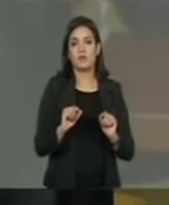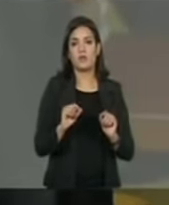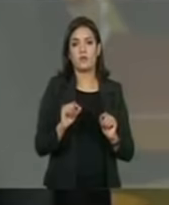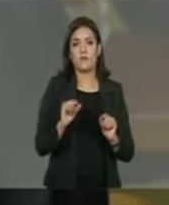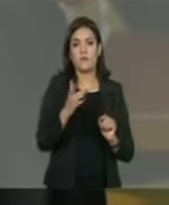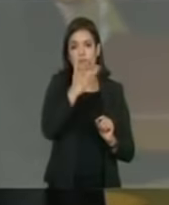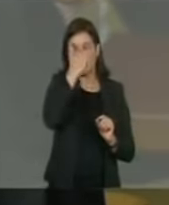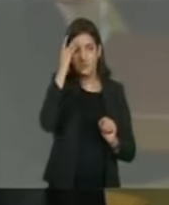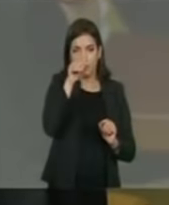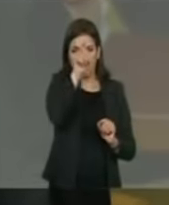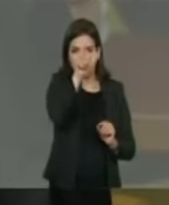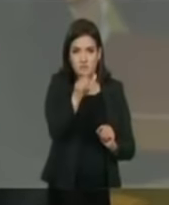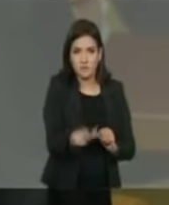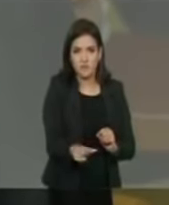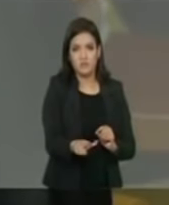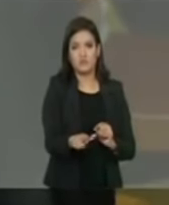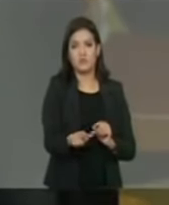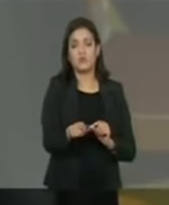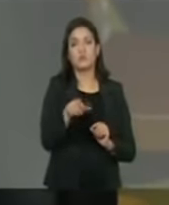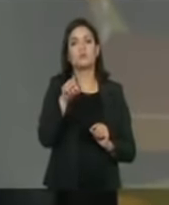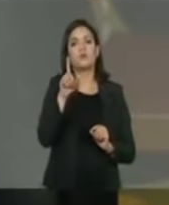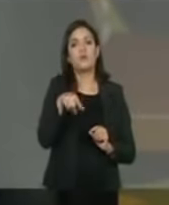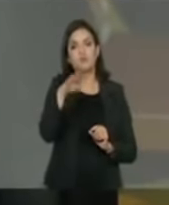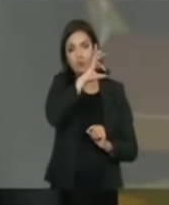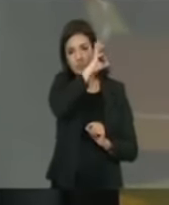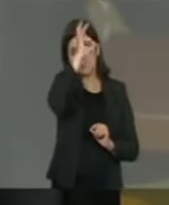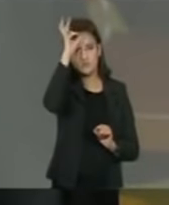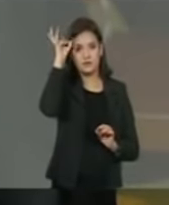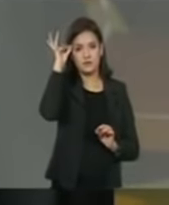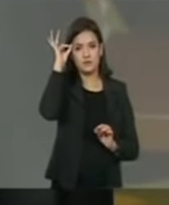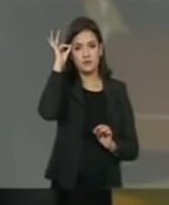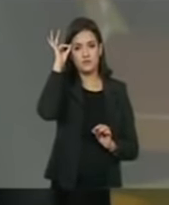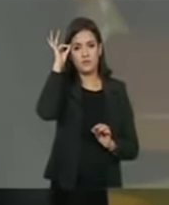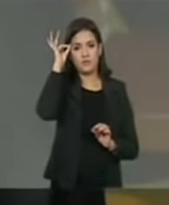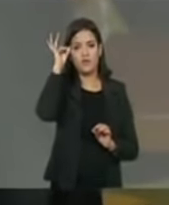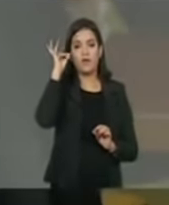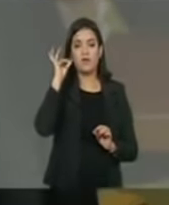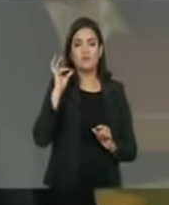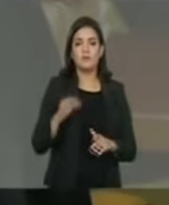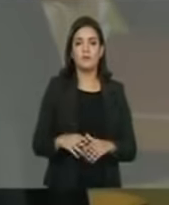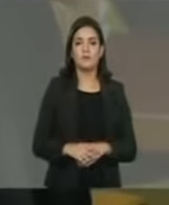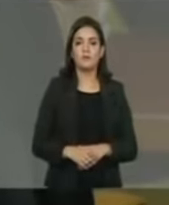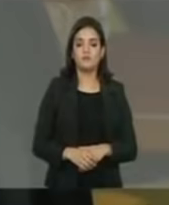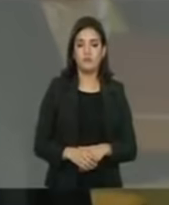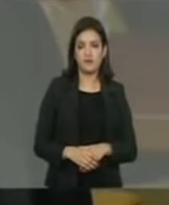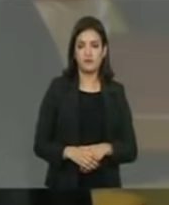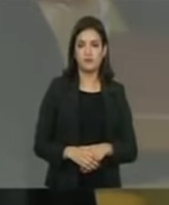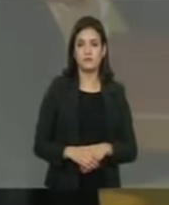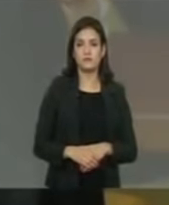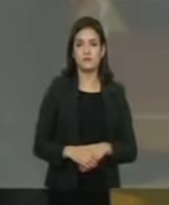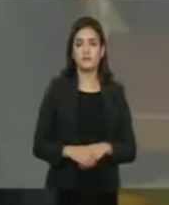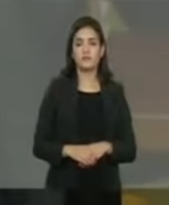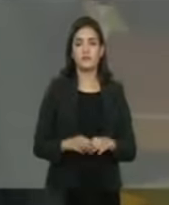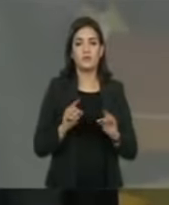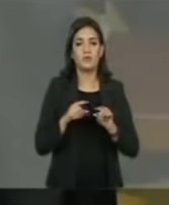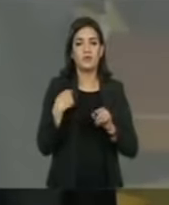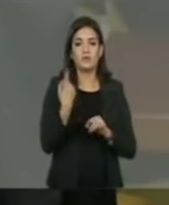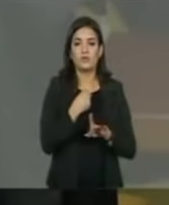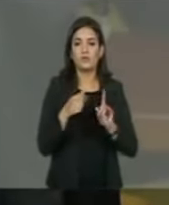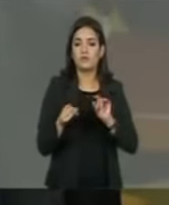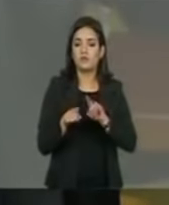não colhe pegou lexa não é o princípio da não culpabilidade que nós de certa maneira transcrevemos reproduzimos no em